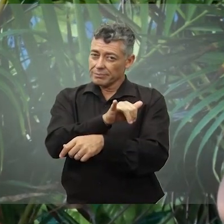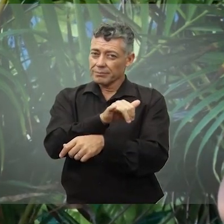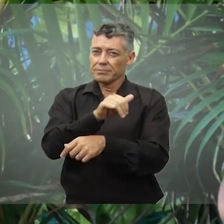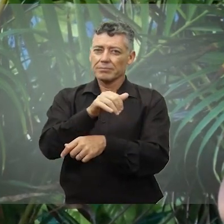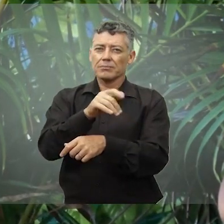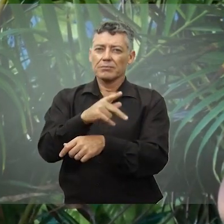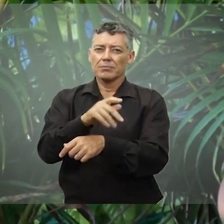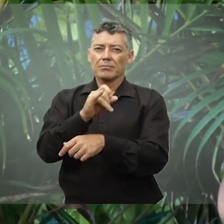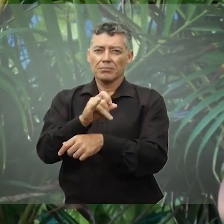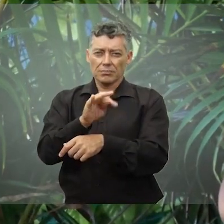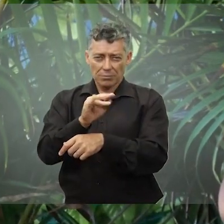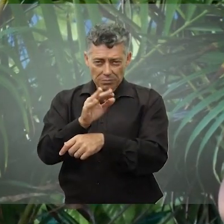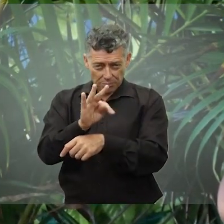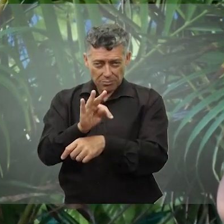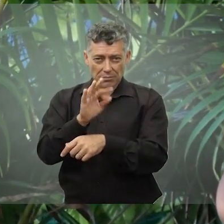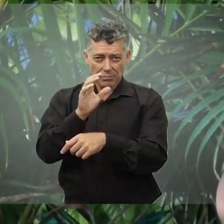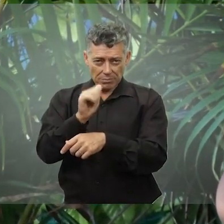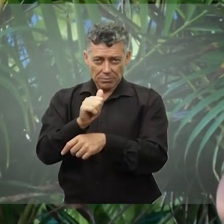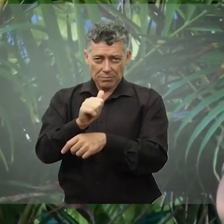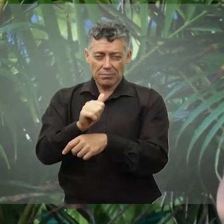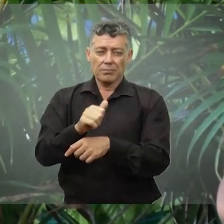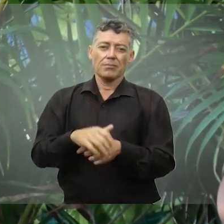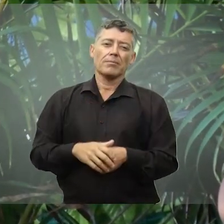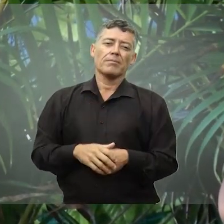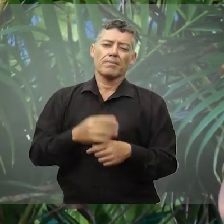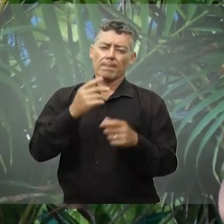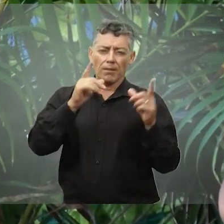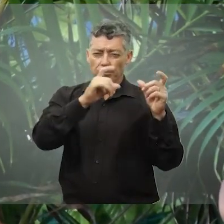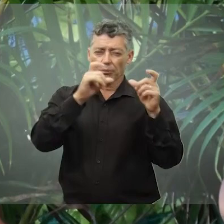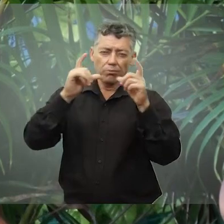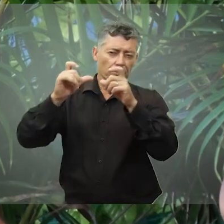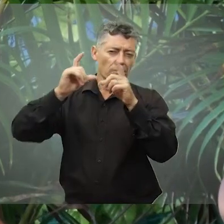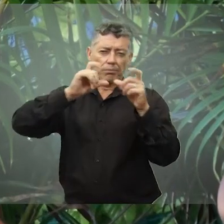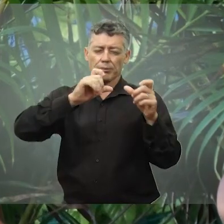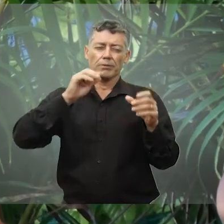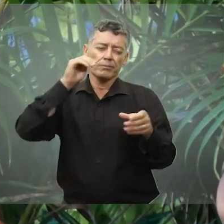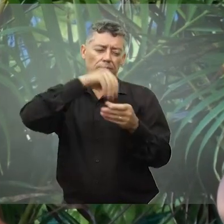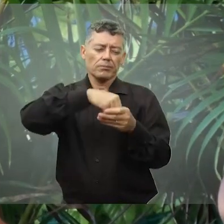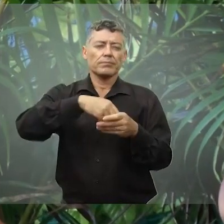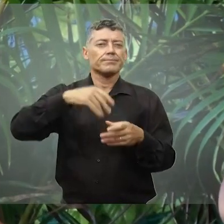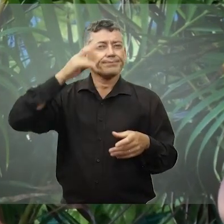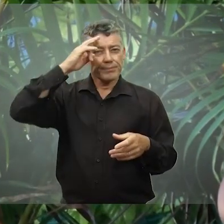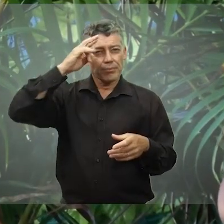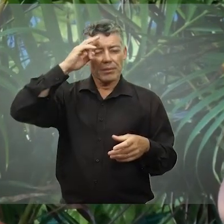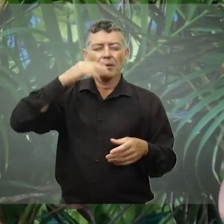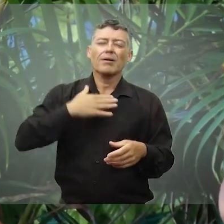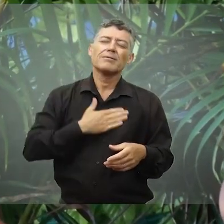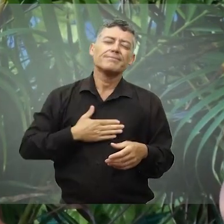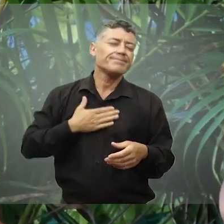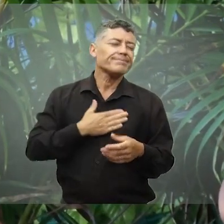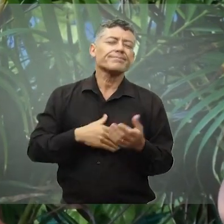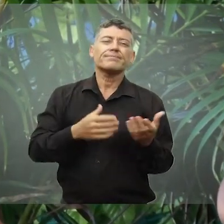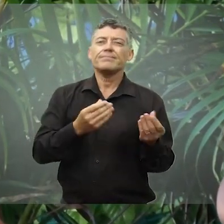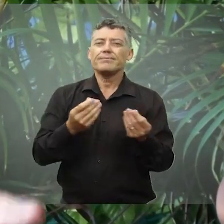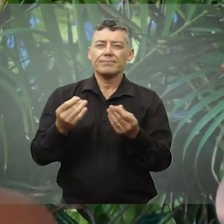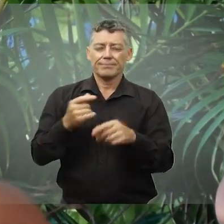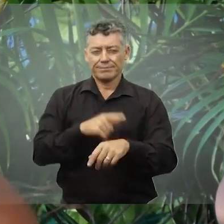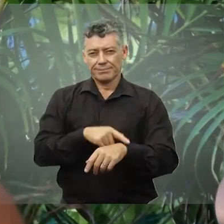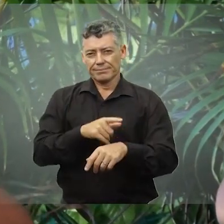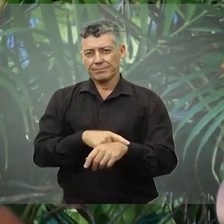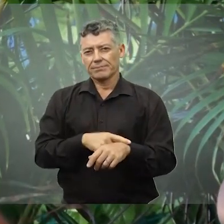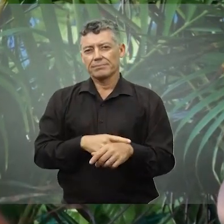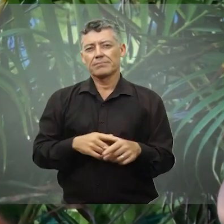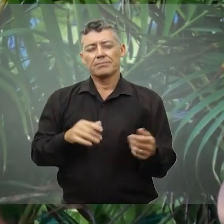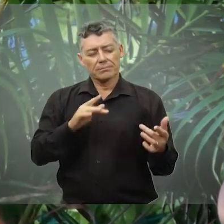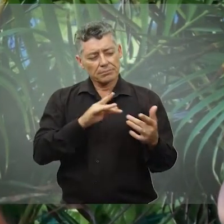Serginho Pimenta, você entra lá, manda foto, manda histórias, eu gosto demais, eu estou curtindo muito esse momento da gente